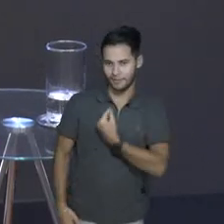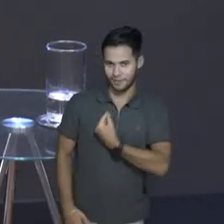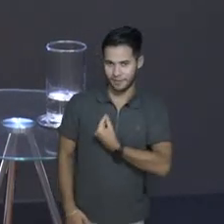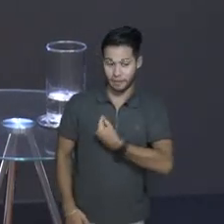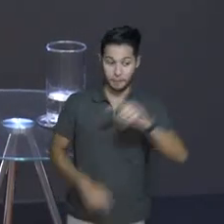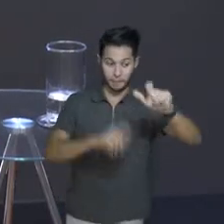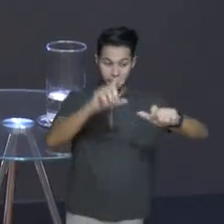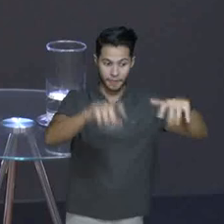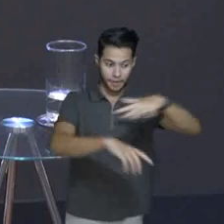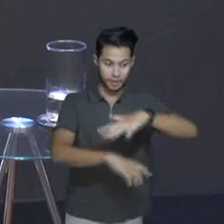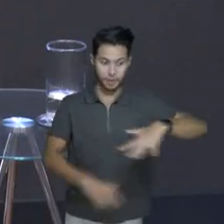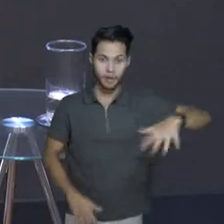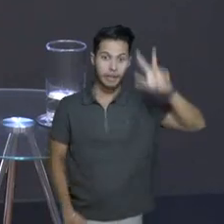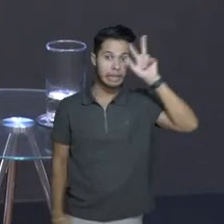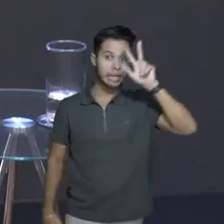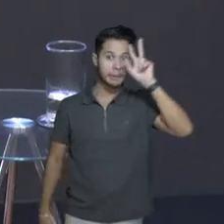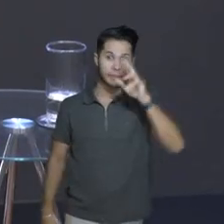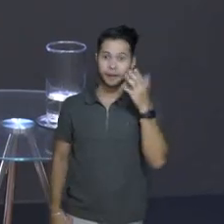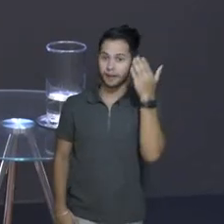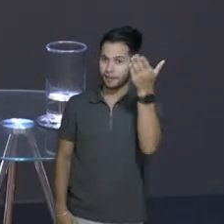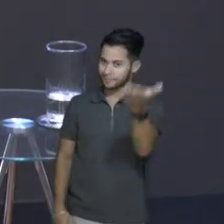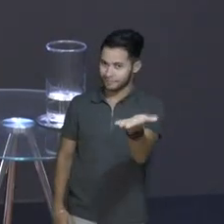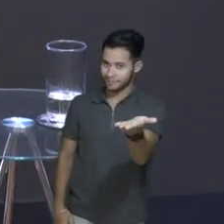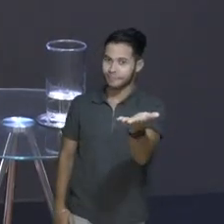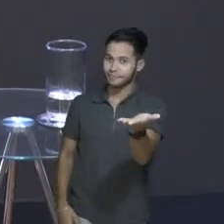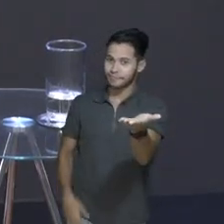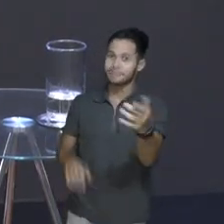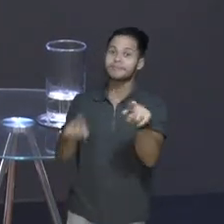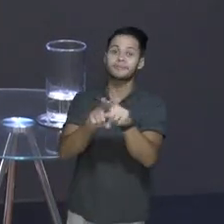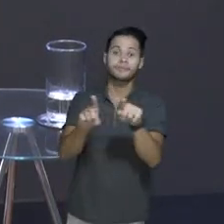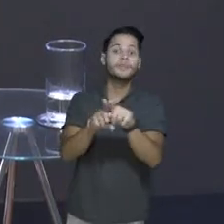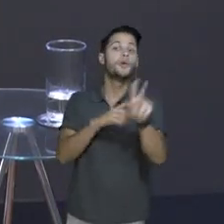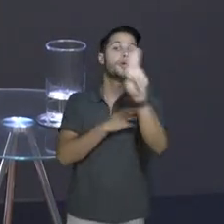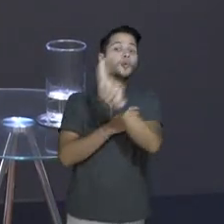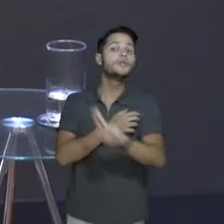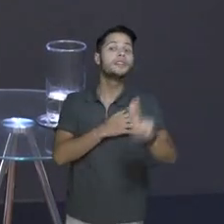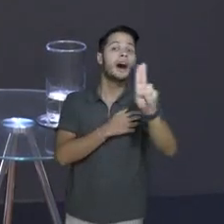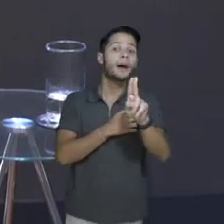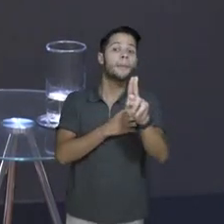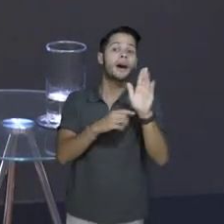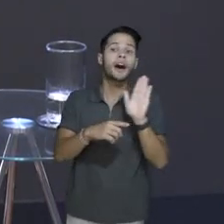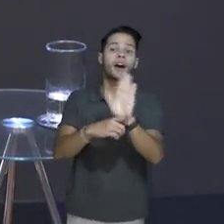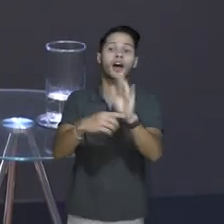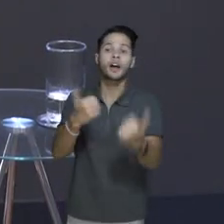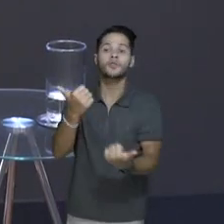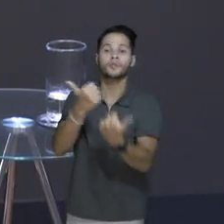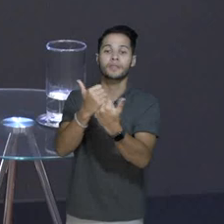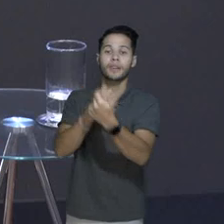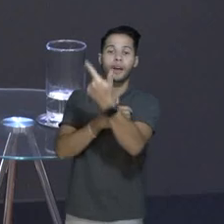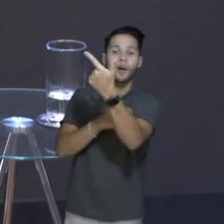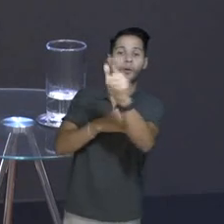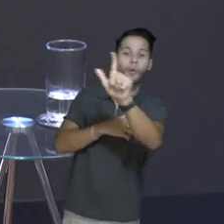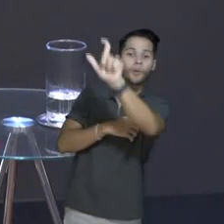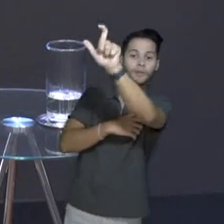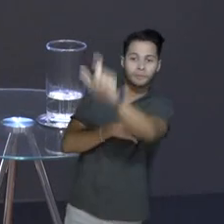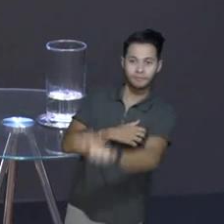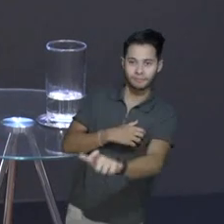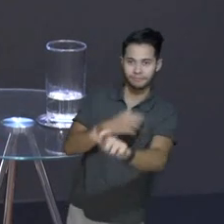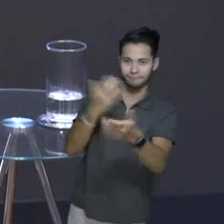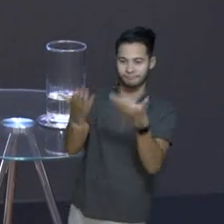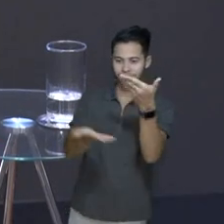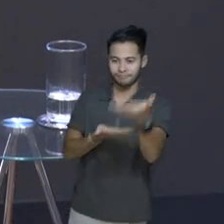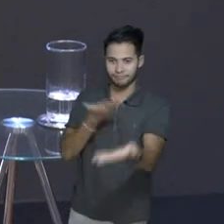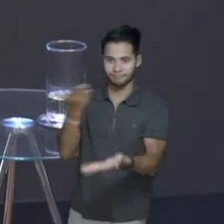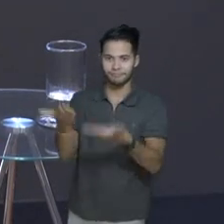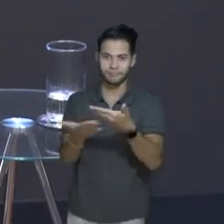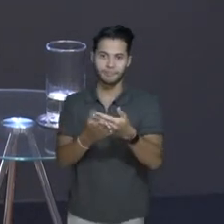poder que você tem de ser famoso e usar isso ao bem do próximo educando dando